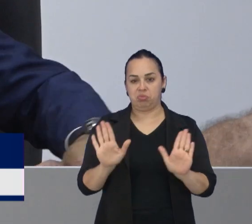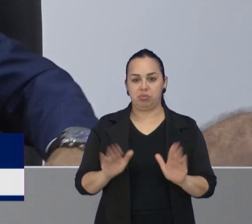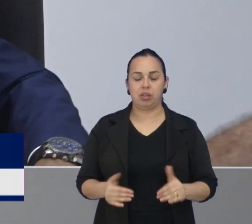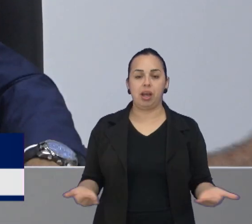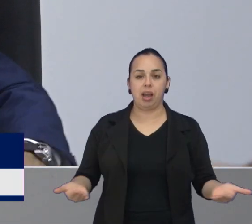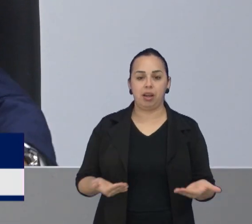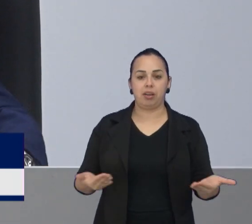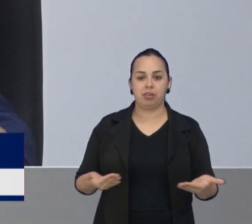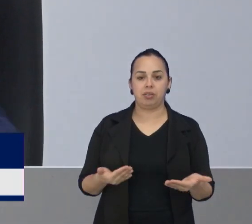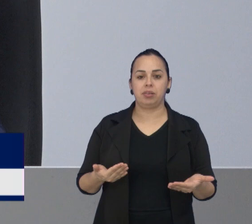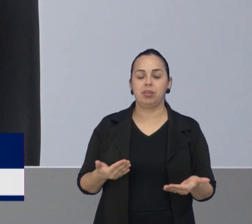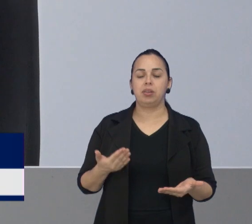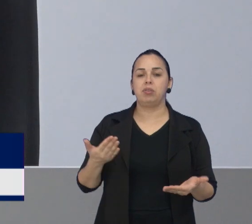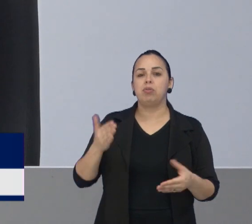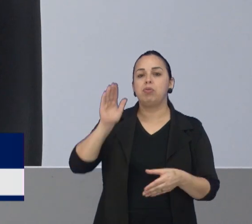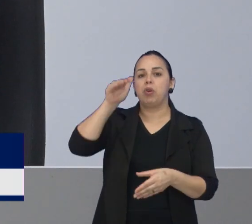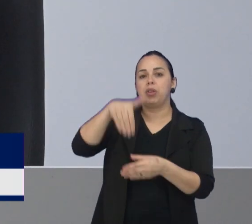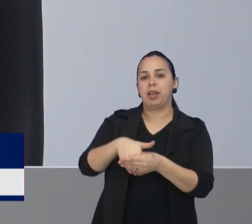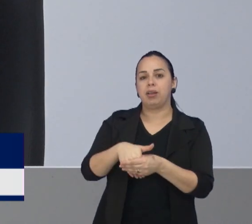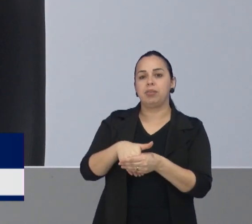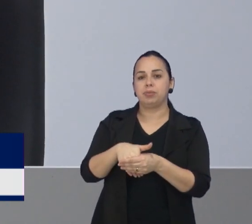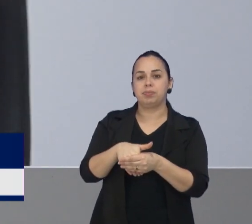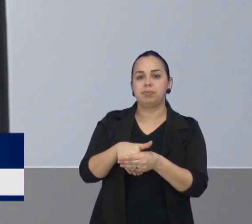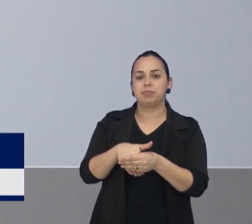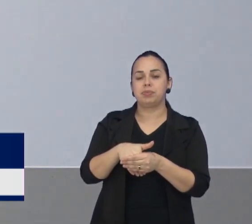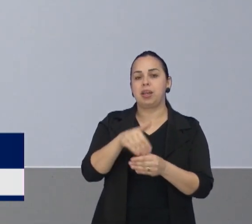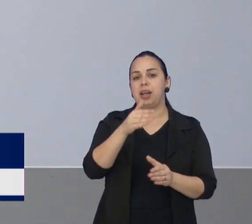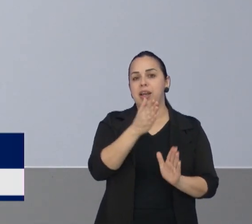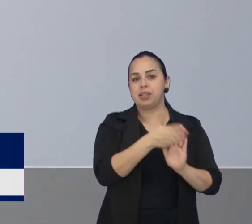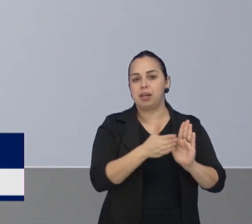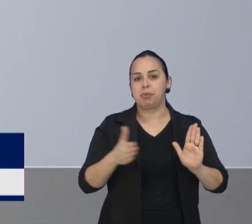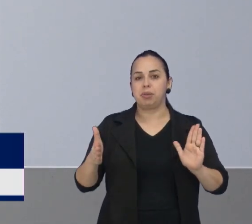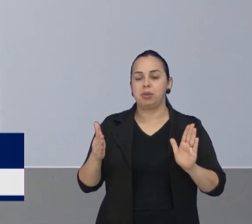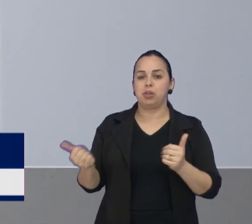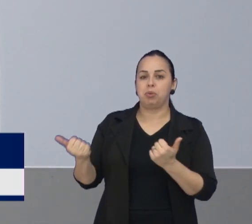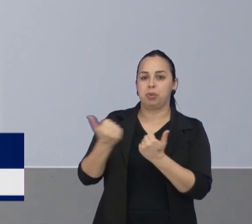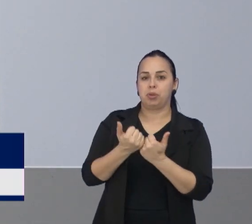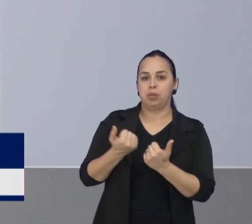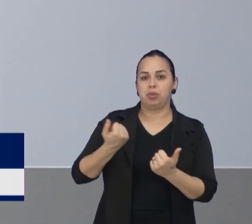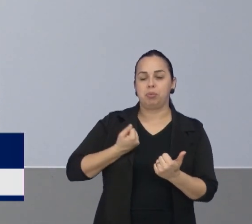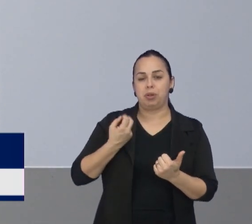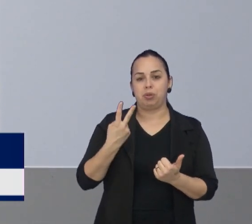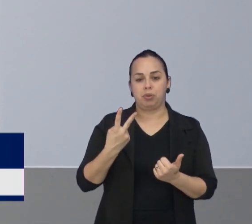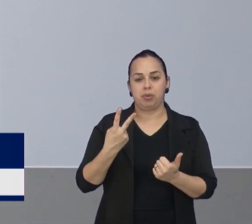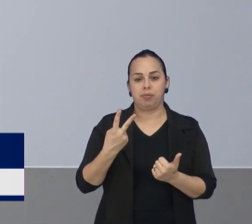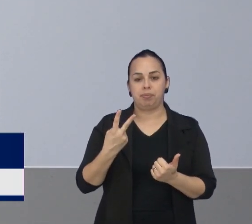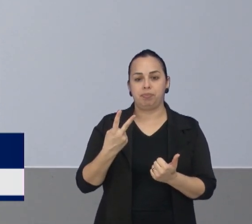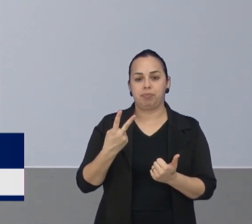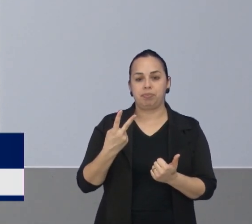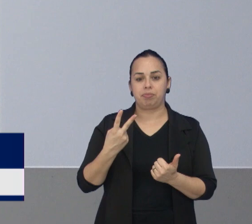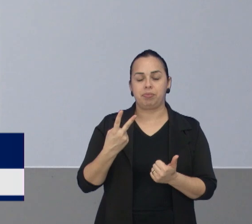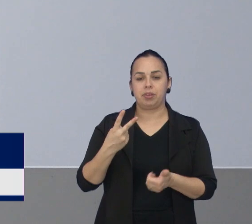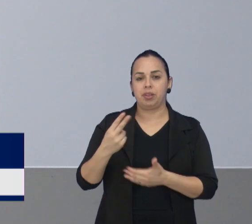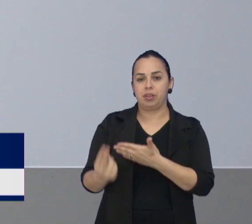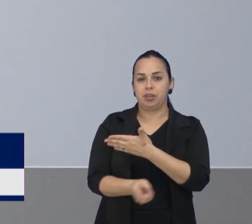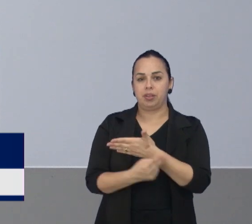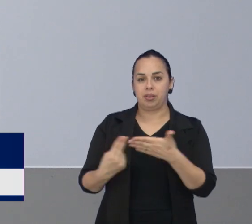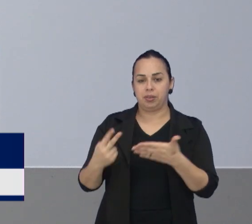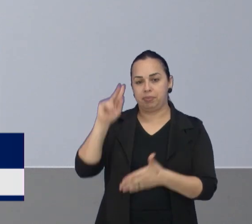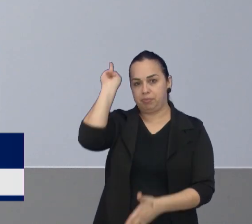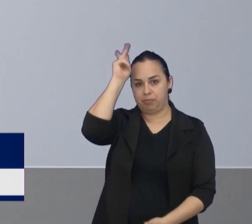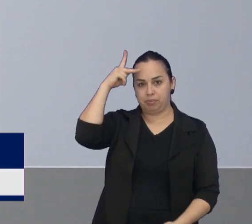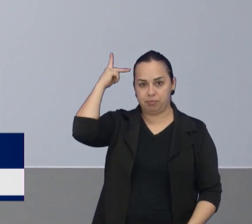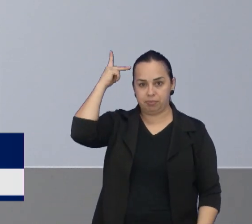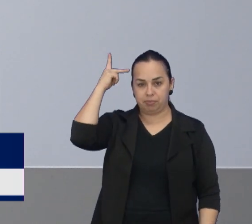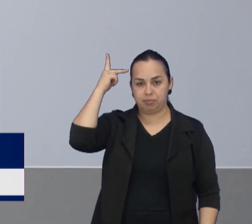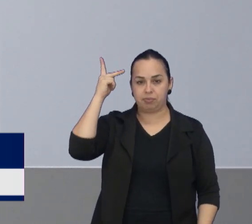Passaremos agora ao processo de votação. Em votação, a tramitação do substitutivo número 2, autoria do vereador Fernando